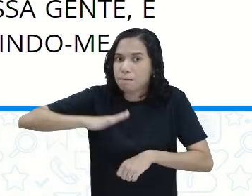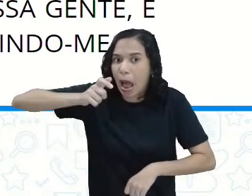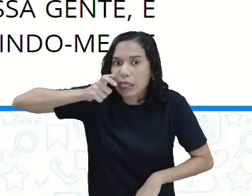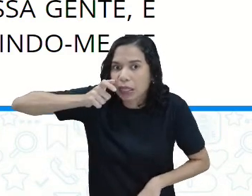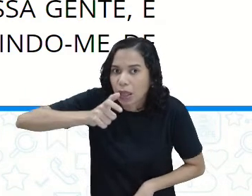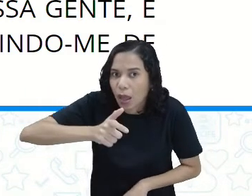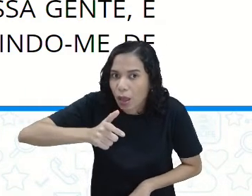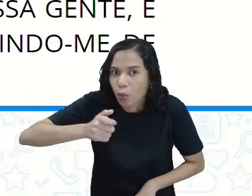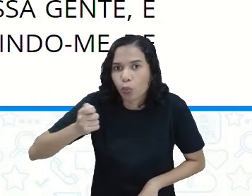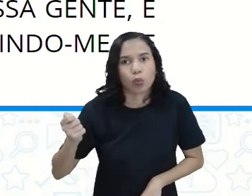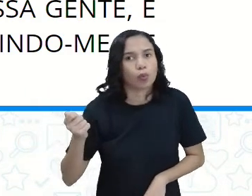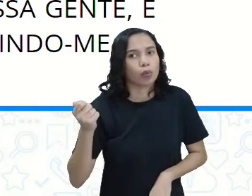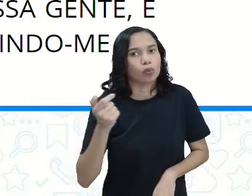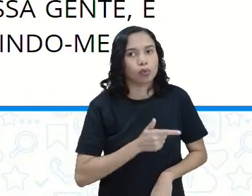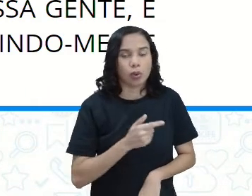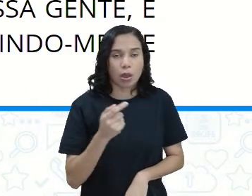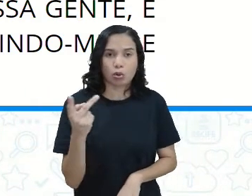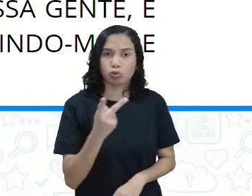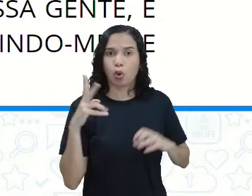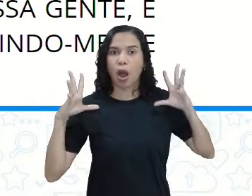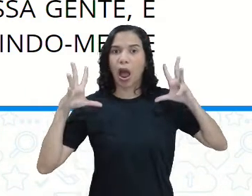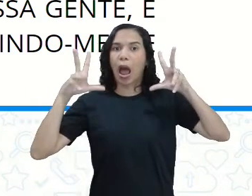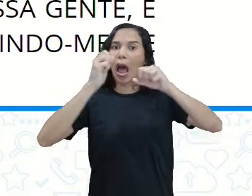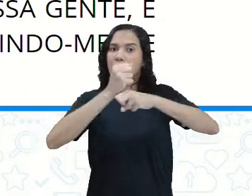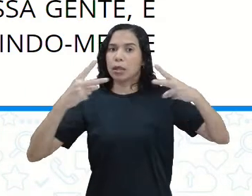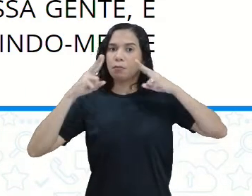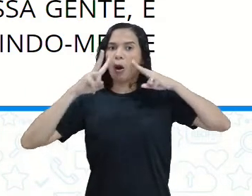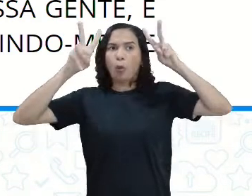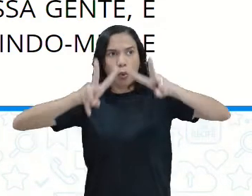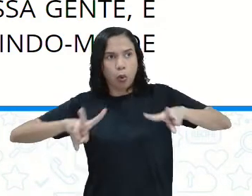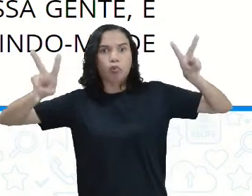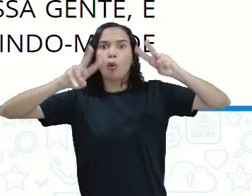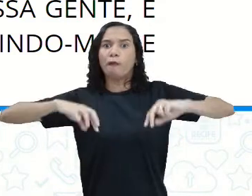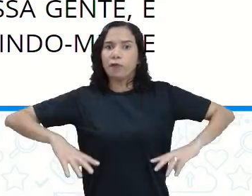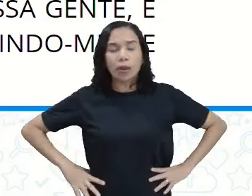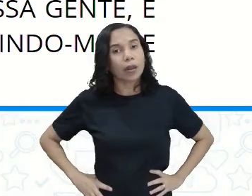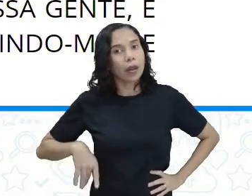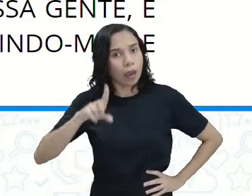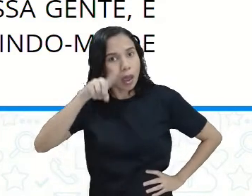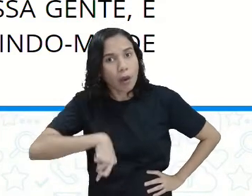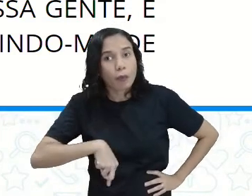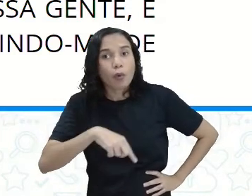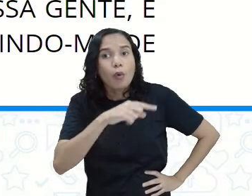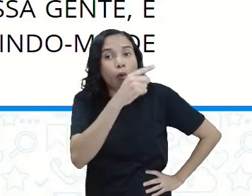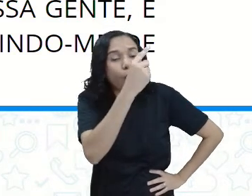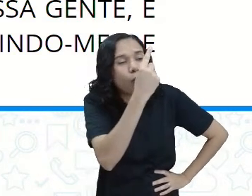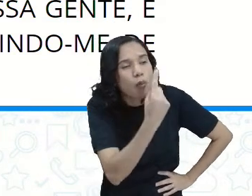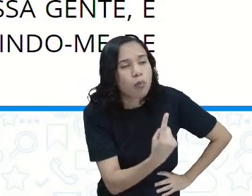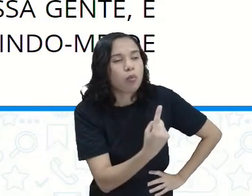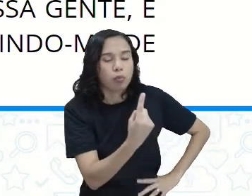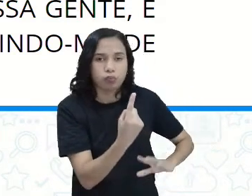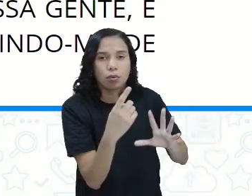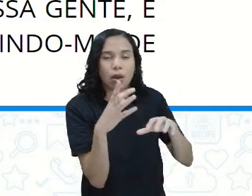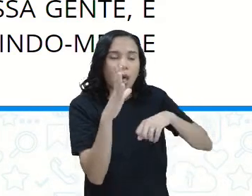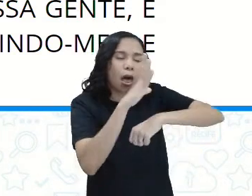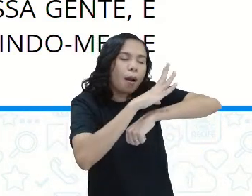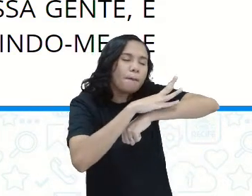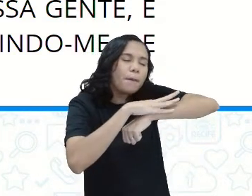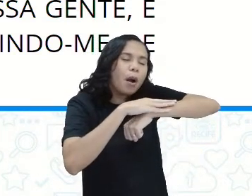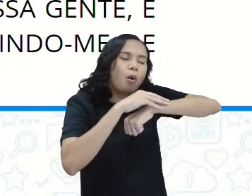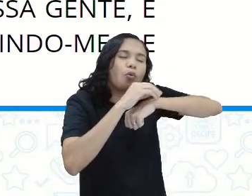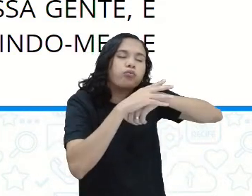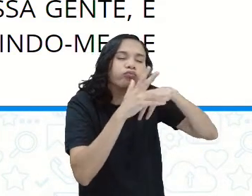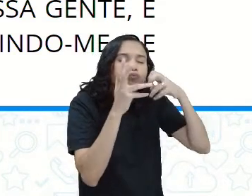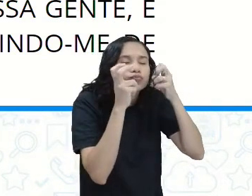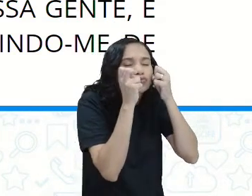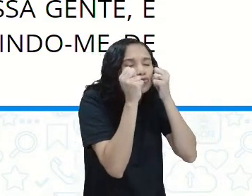impressionou tanto como 2 animais que vi no terreiro. Um animal de pelo macio